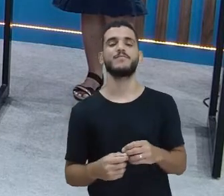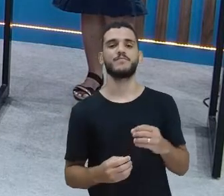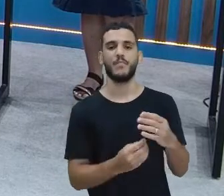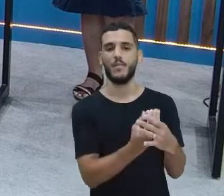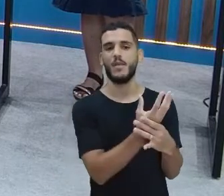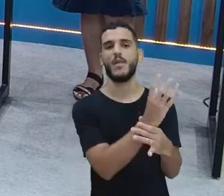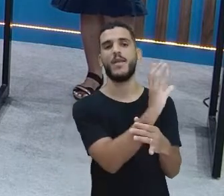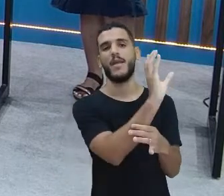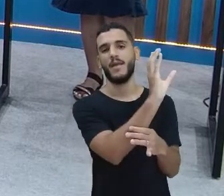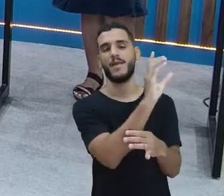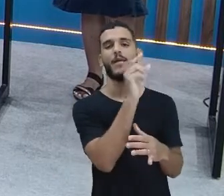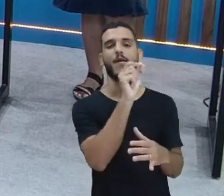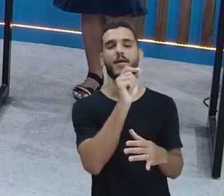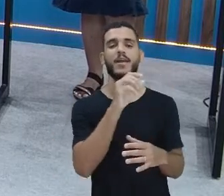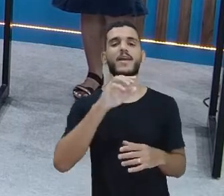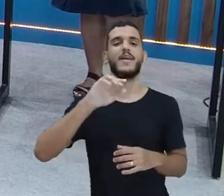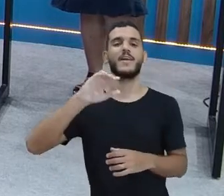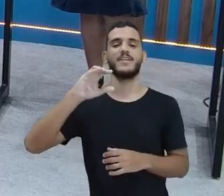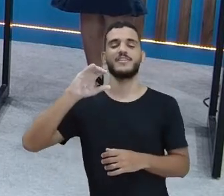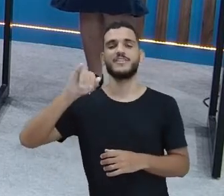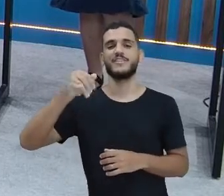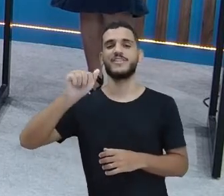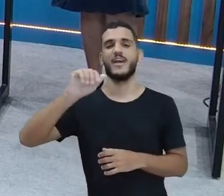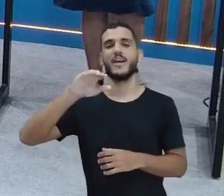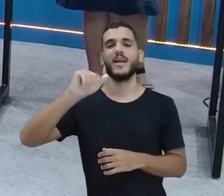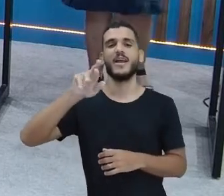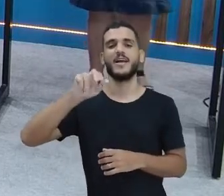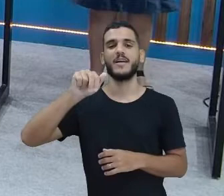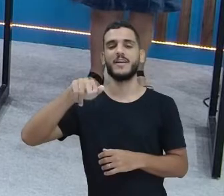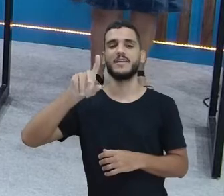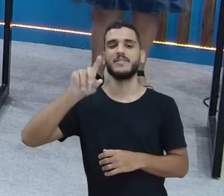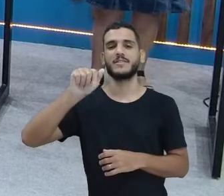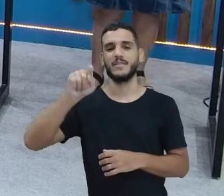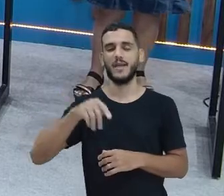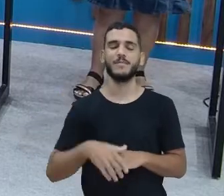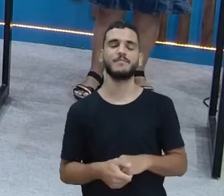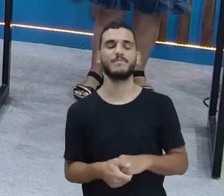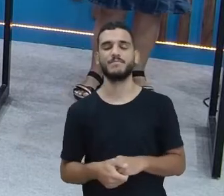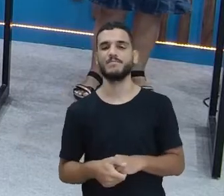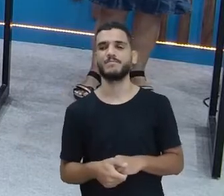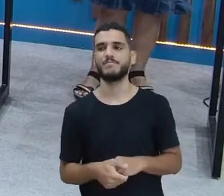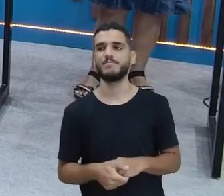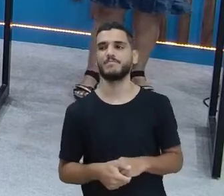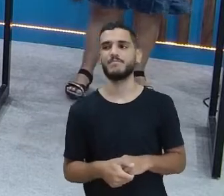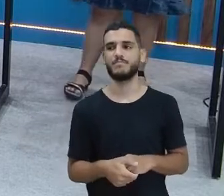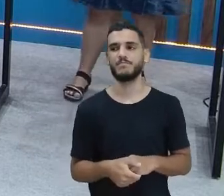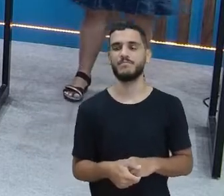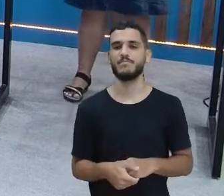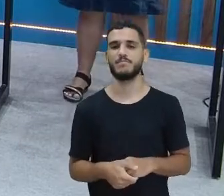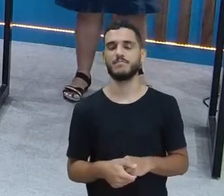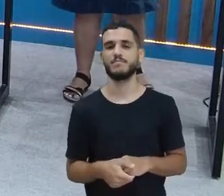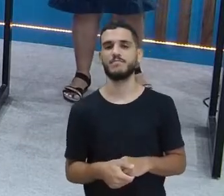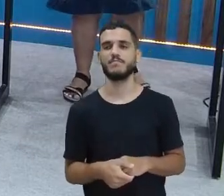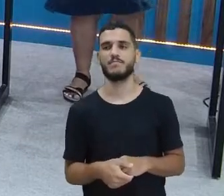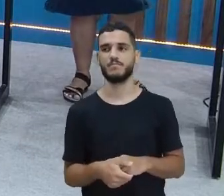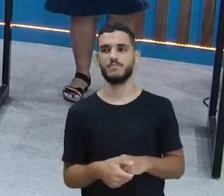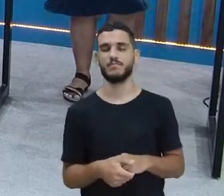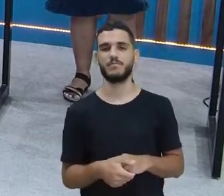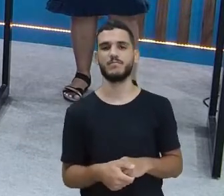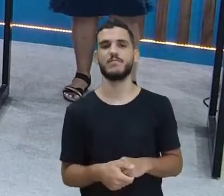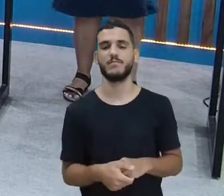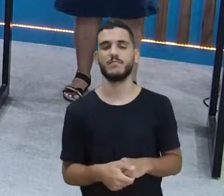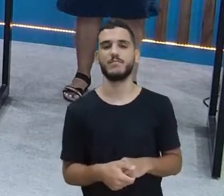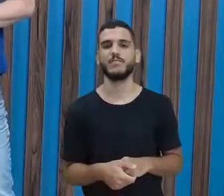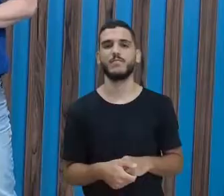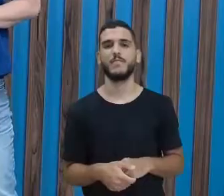limãozinho. Olha. Ele ia derrar. Bom, vamos ver. Fala o